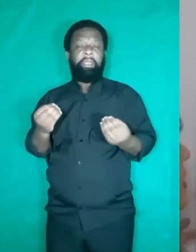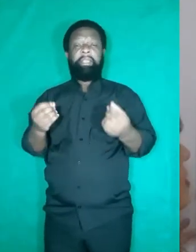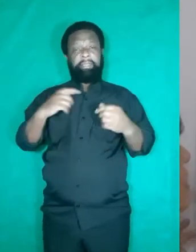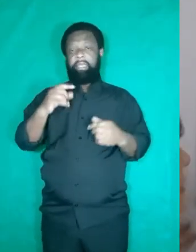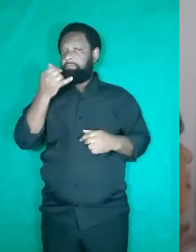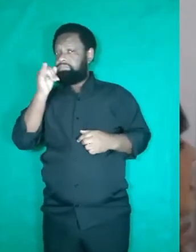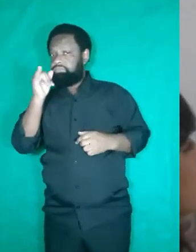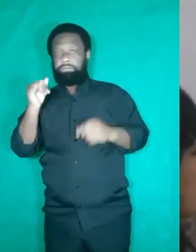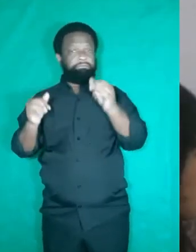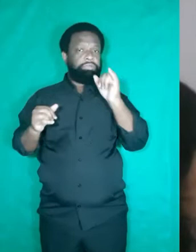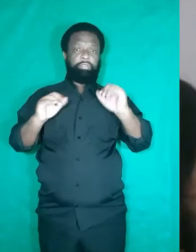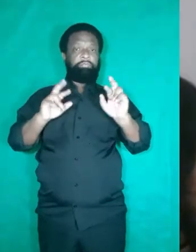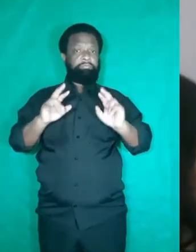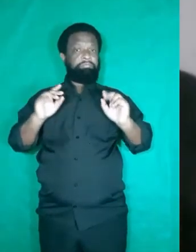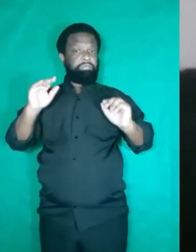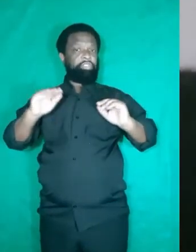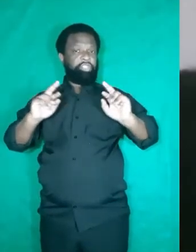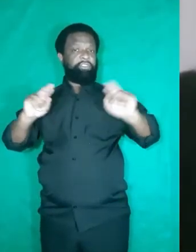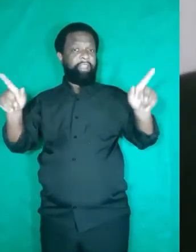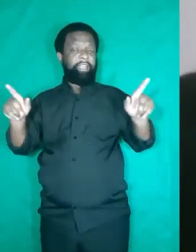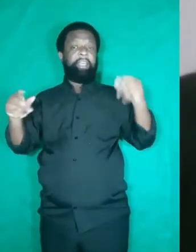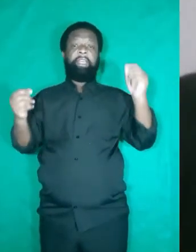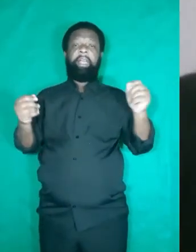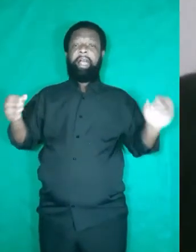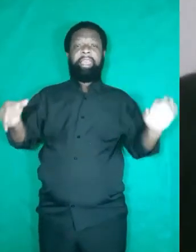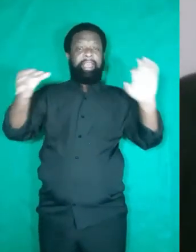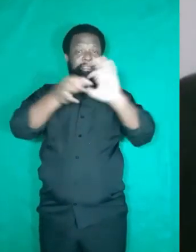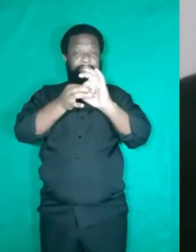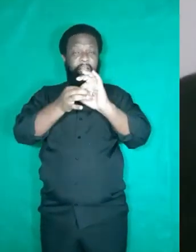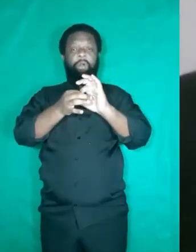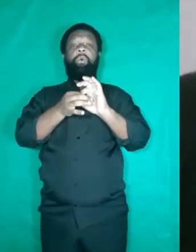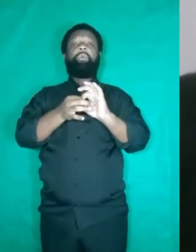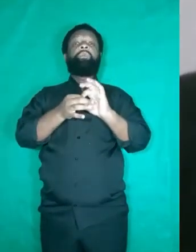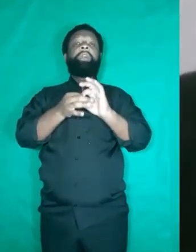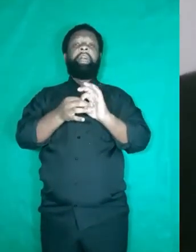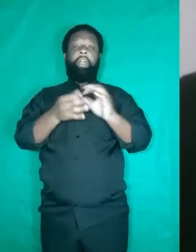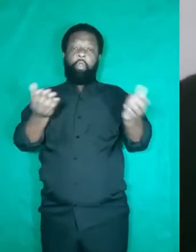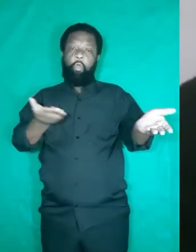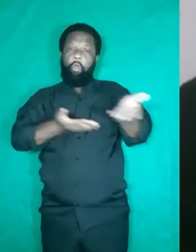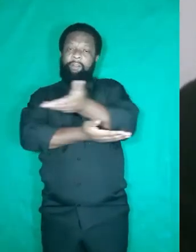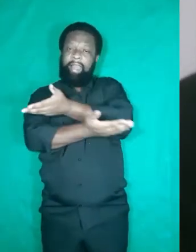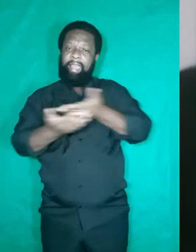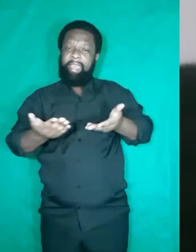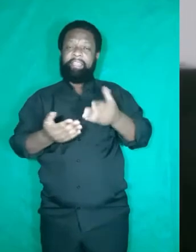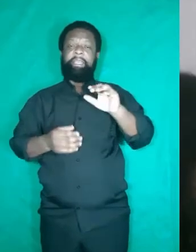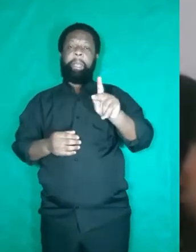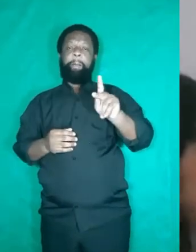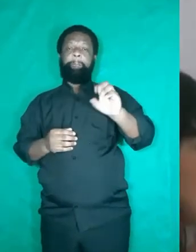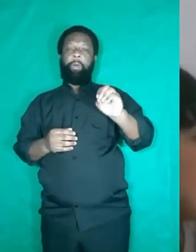existe diferença de eletronegatividade. Então, a ligação, as duas ligações aqui são ligações